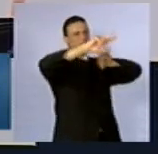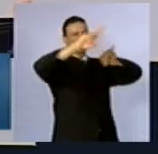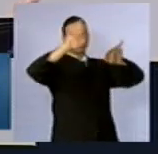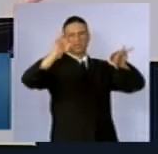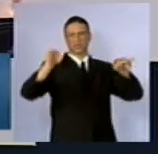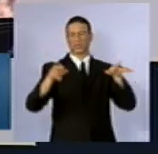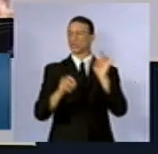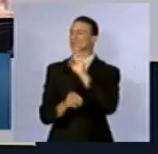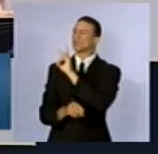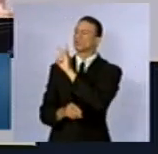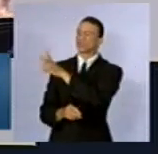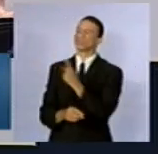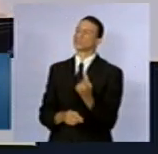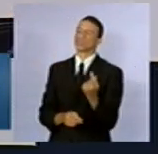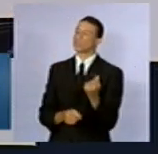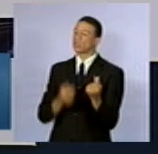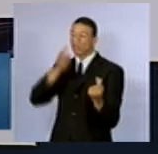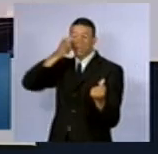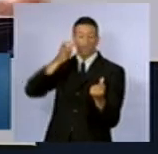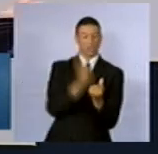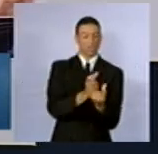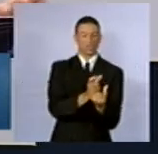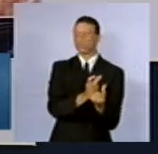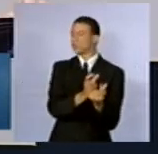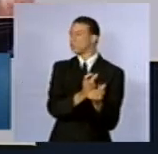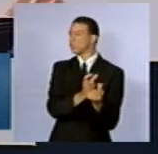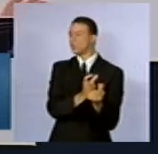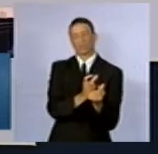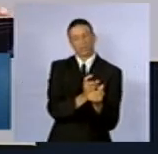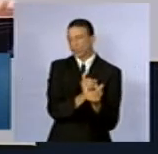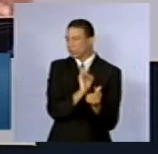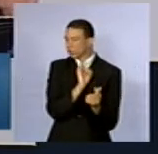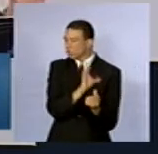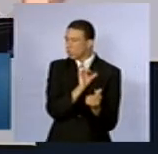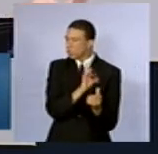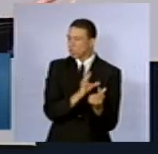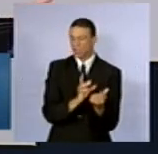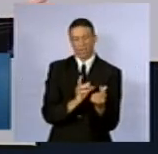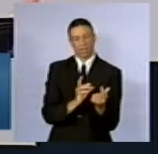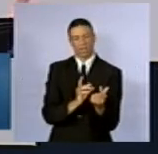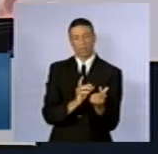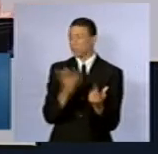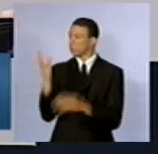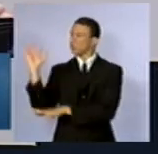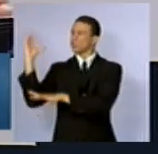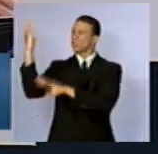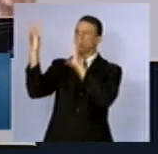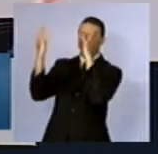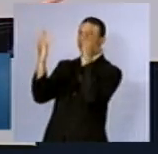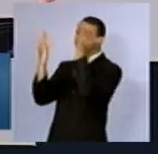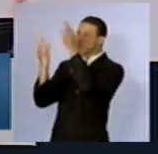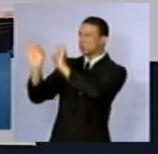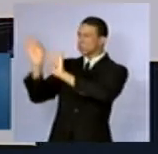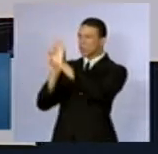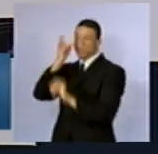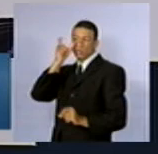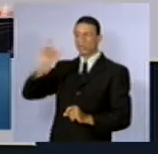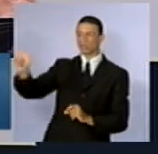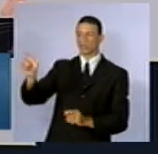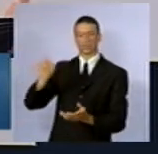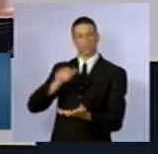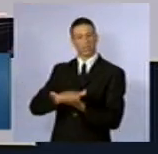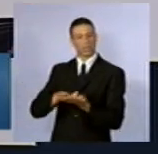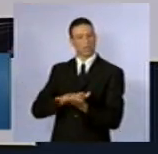leva em conta o custo financeiro. E é exatamente isso, não verifica o contexto, não considera o